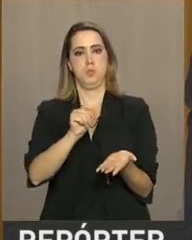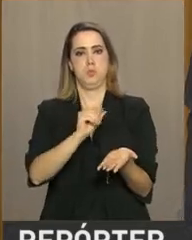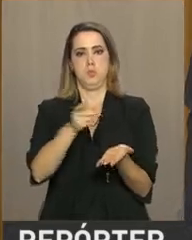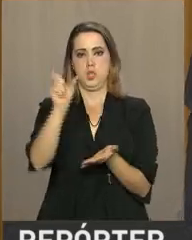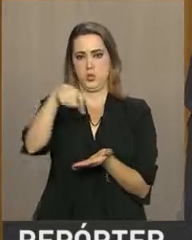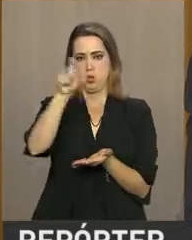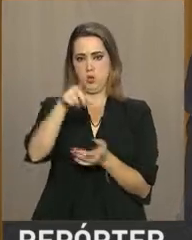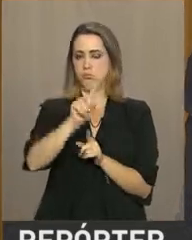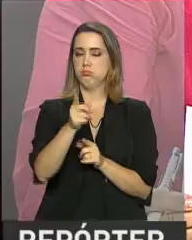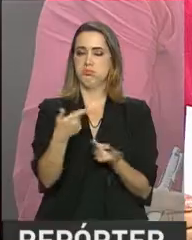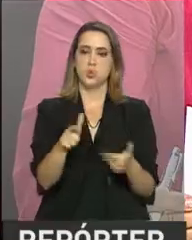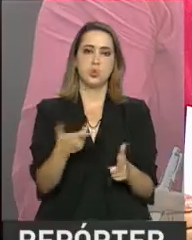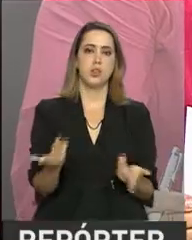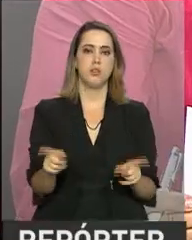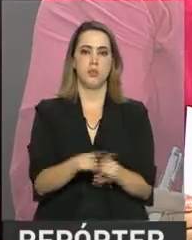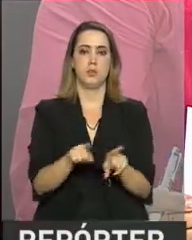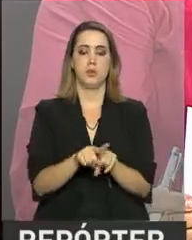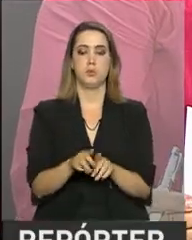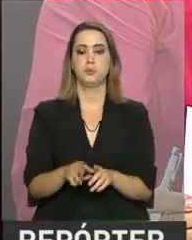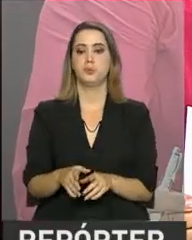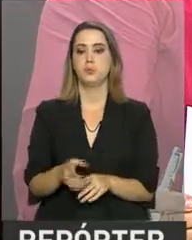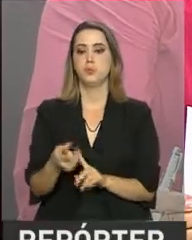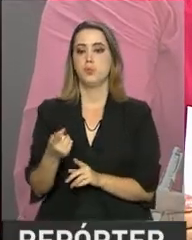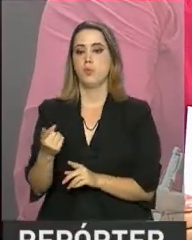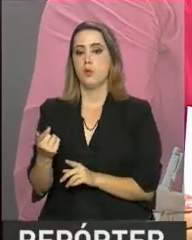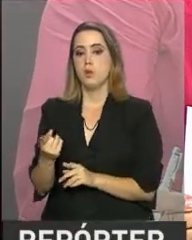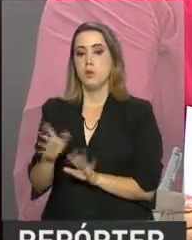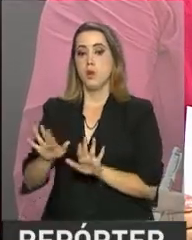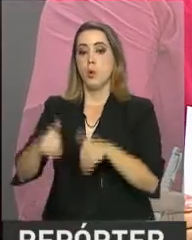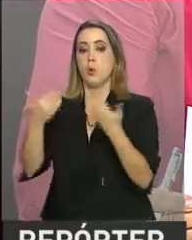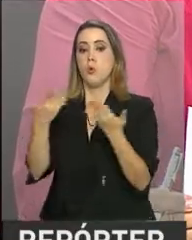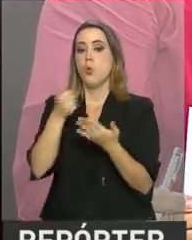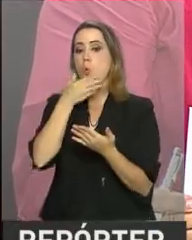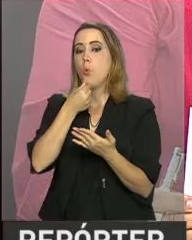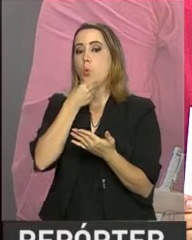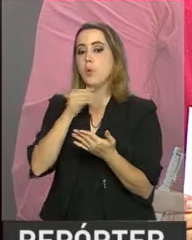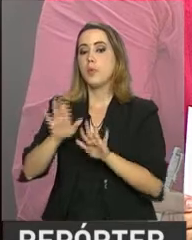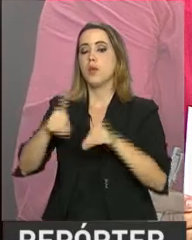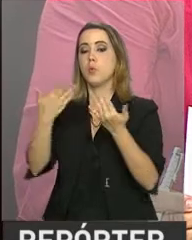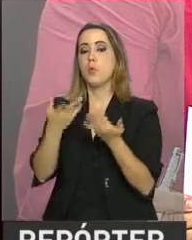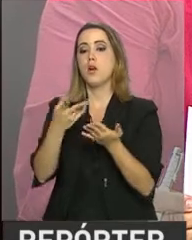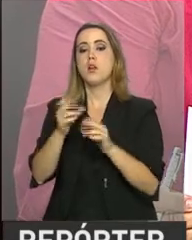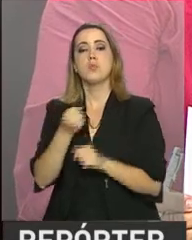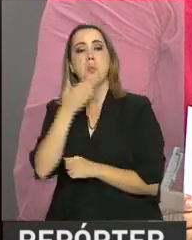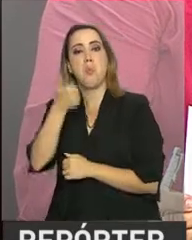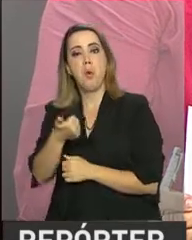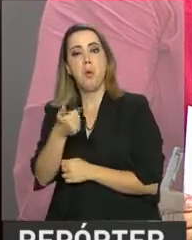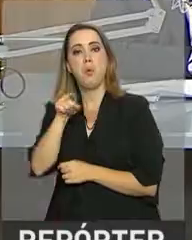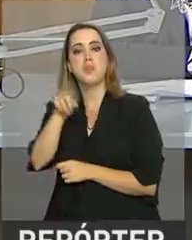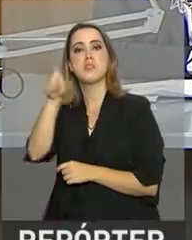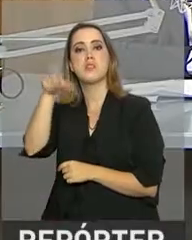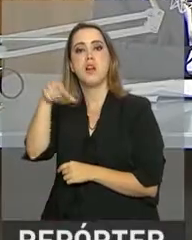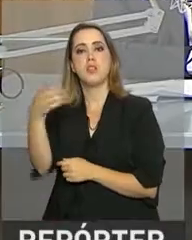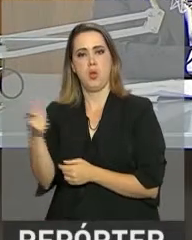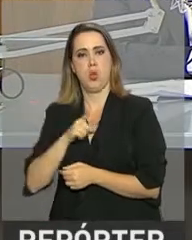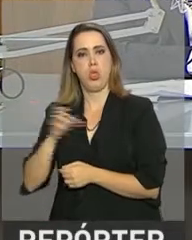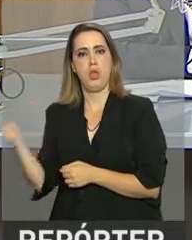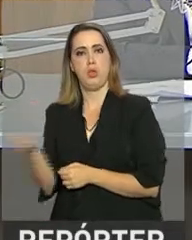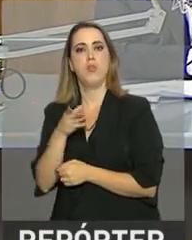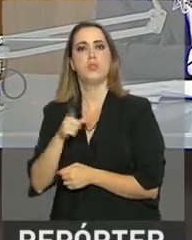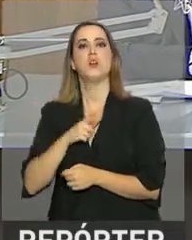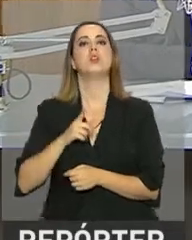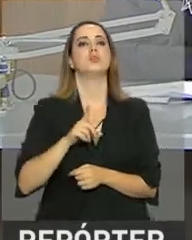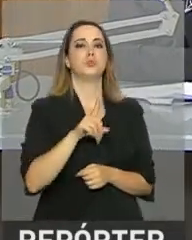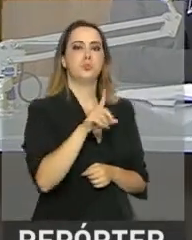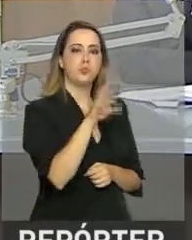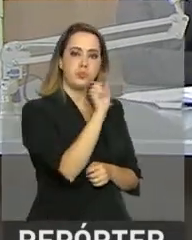construcard quais são os benefícios desse cartão nós temos até novidades agora não é mesmo diretor é verdade além de continuar a oferecer as